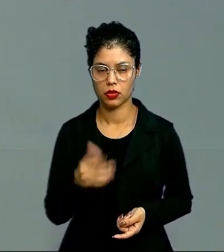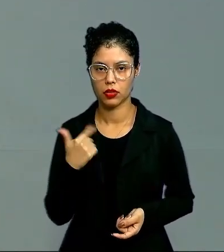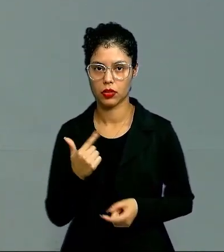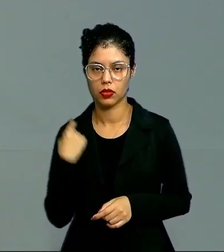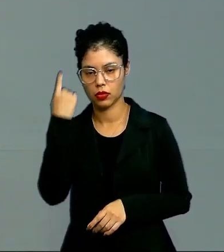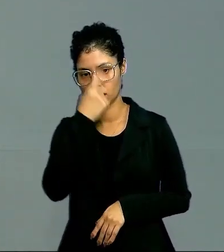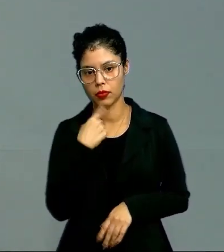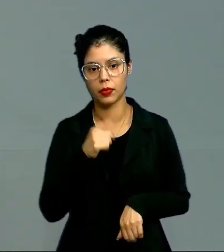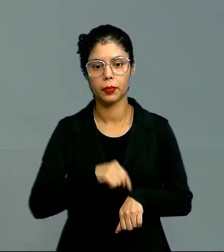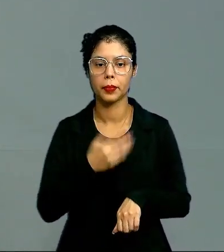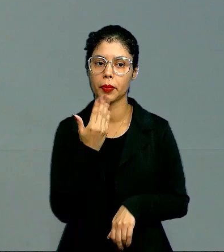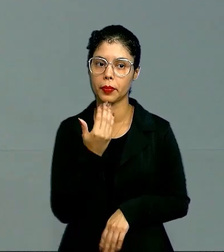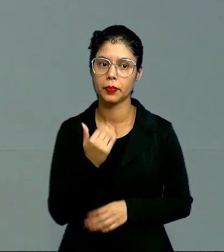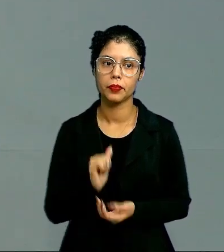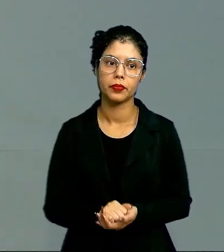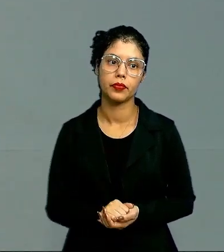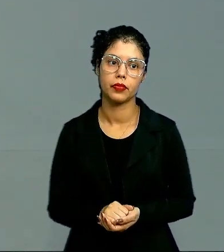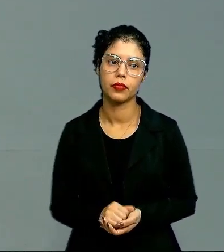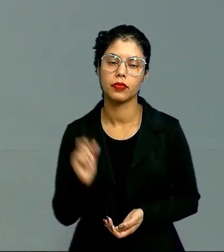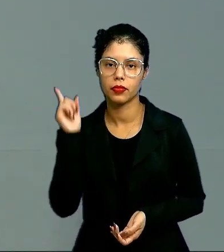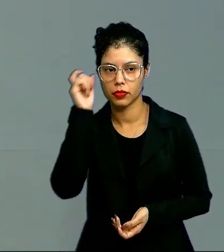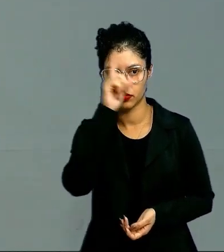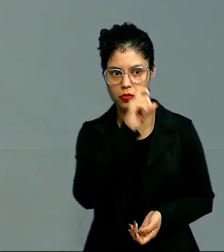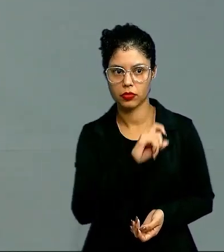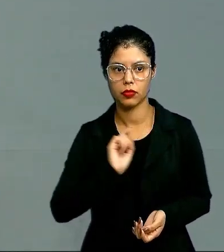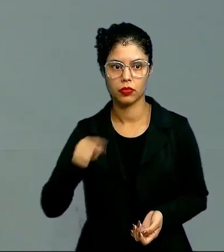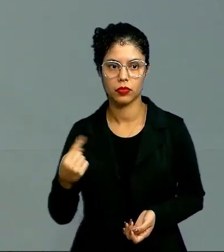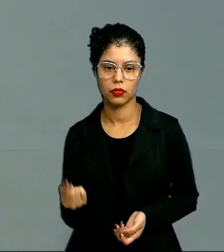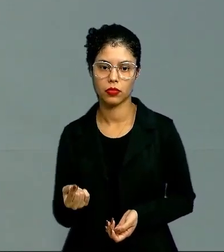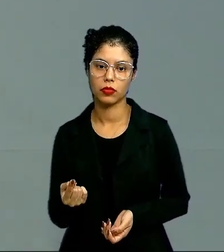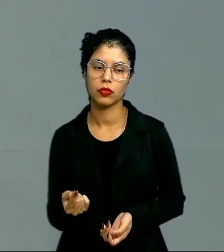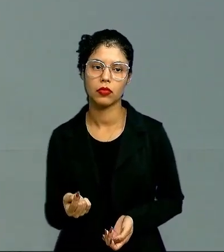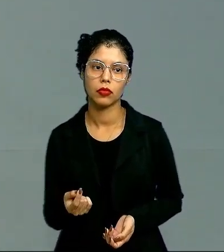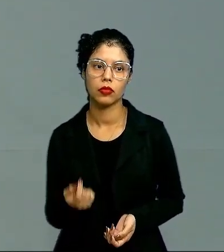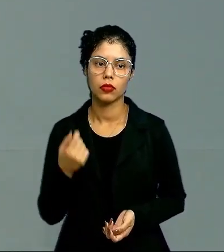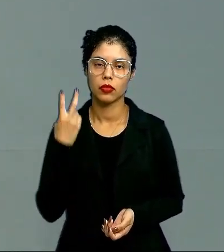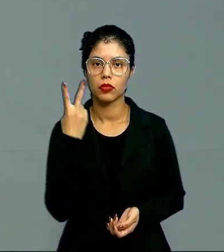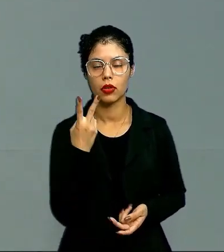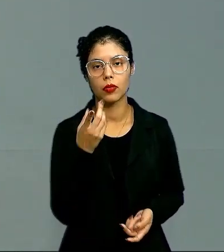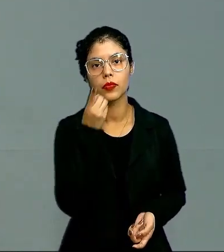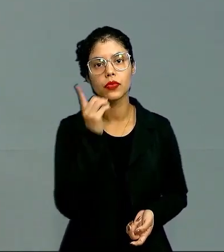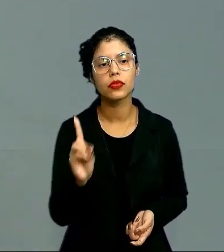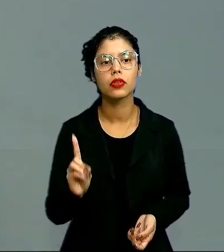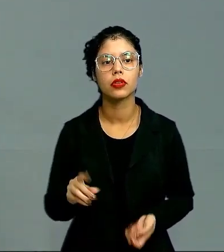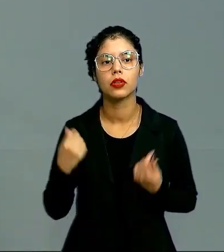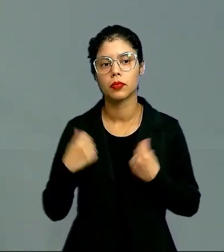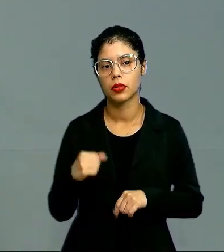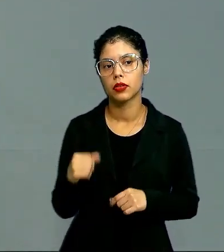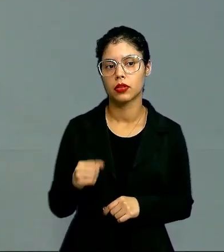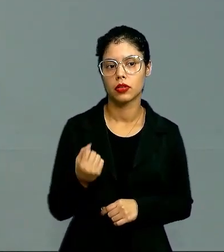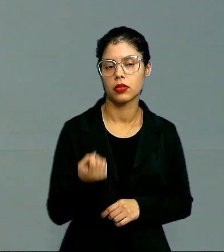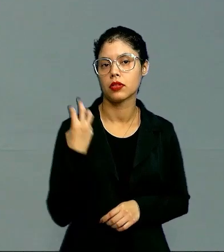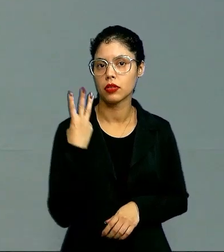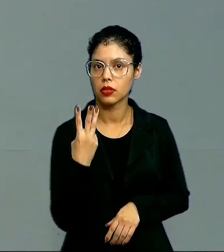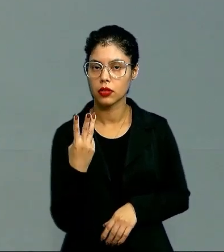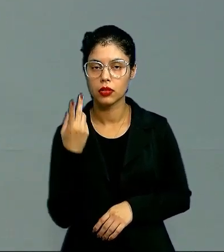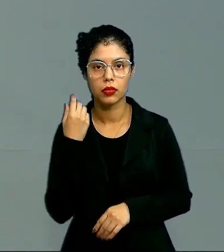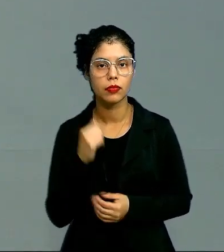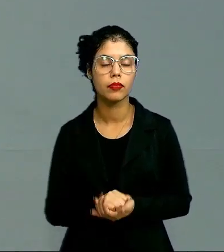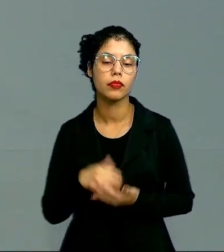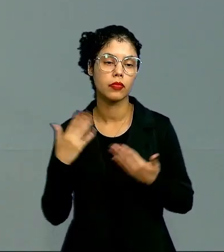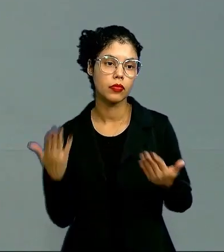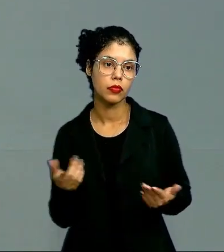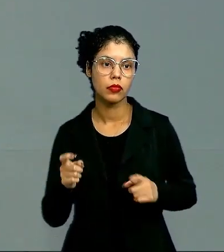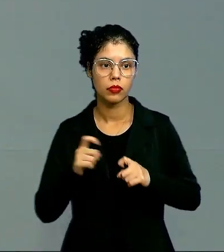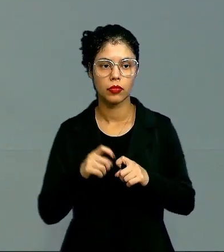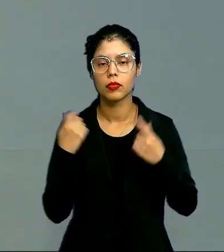um horário certo para comer, vai ficar um pouco difícil, né, após as refeições. Se eu faço 2 refeições por dia e eu precisaria tomar 3 vezes, então,